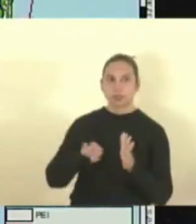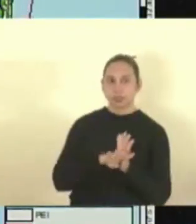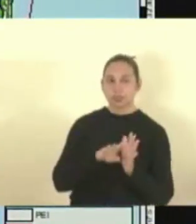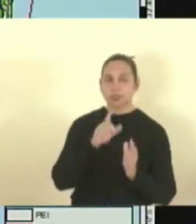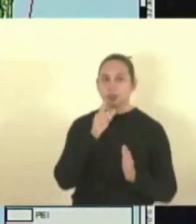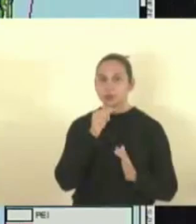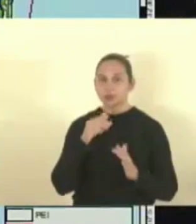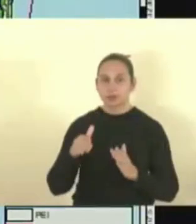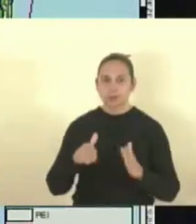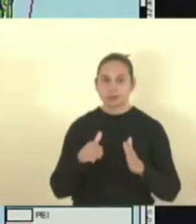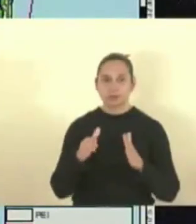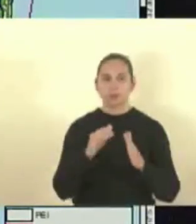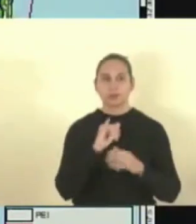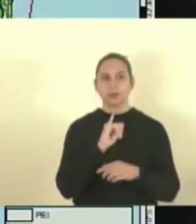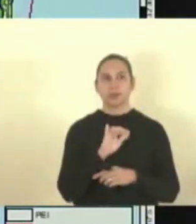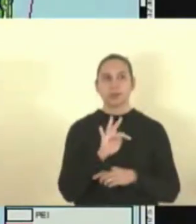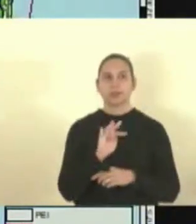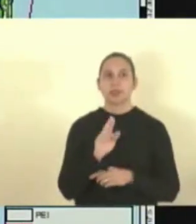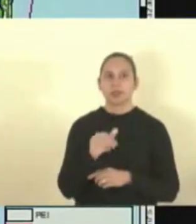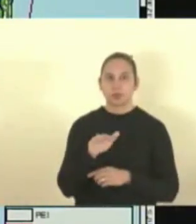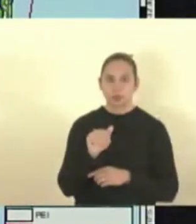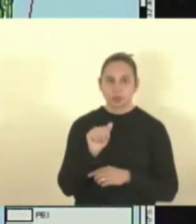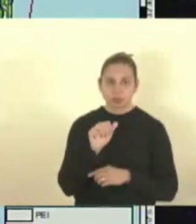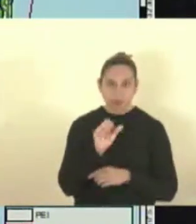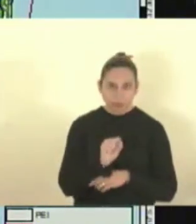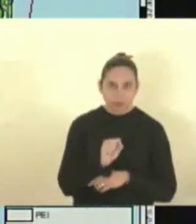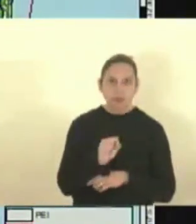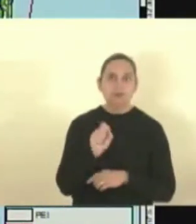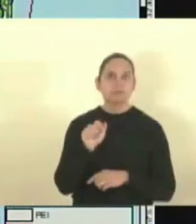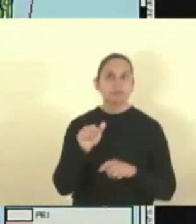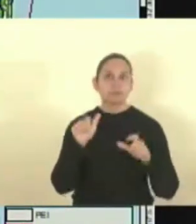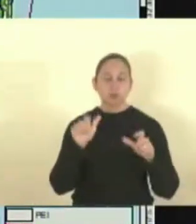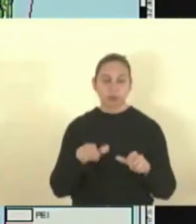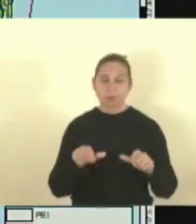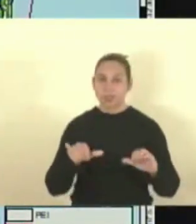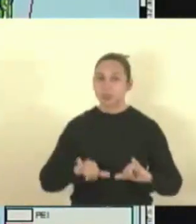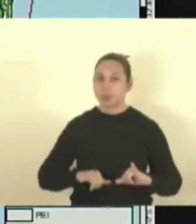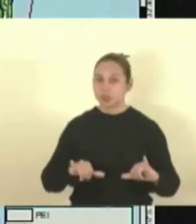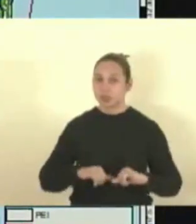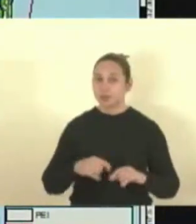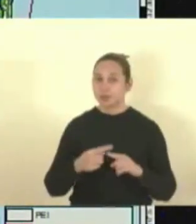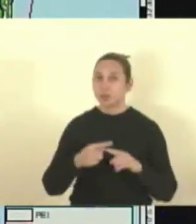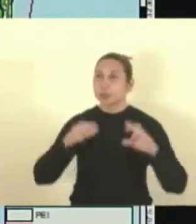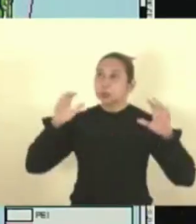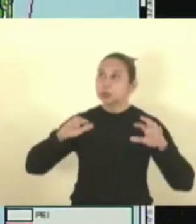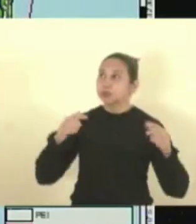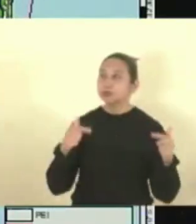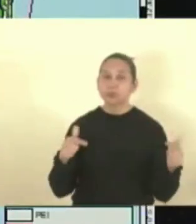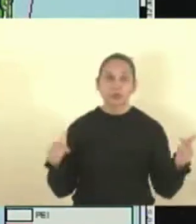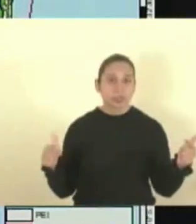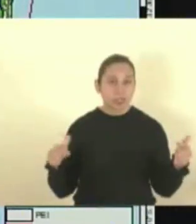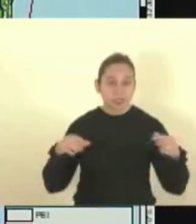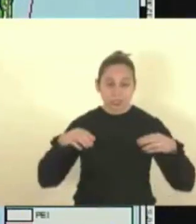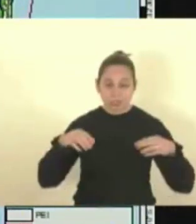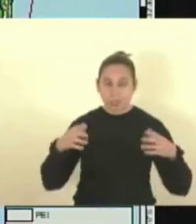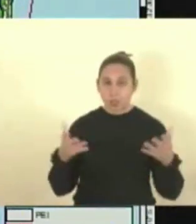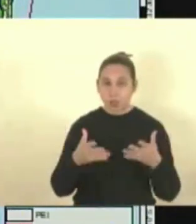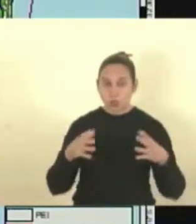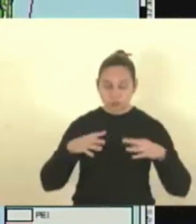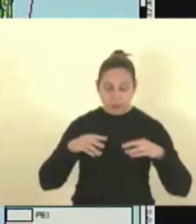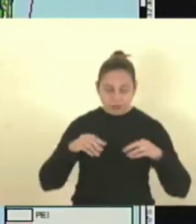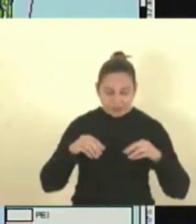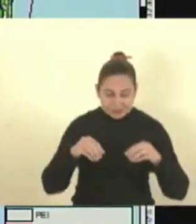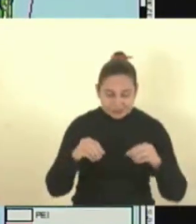Itaúnas, bacia hidrográfica essa que está numa região que está sofrendo bastante com a estiagem e até mesmo secas, né? Já está na